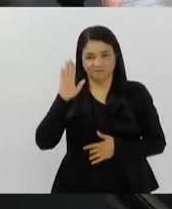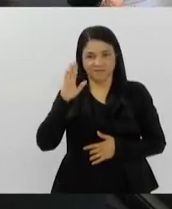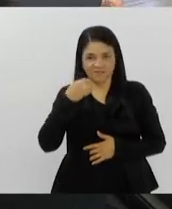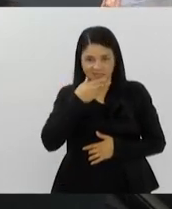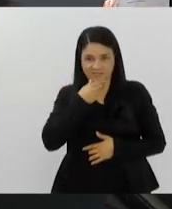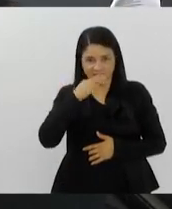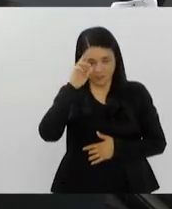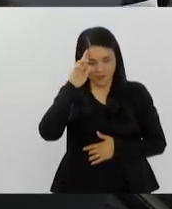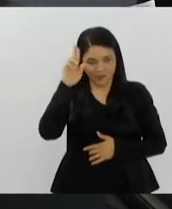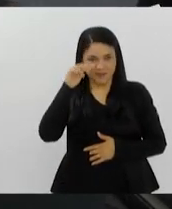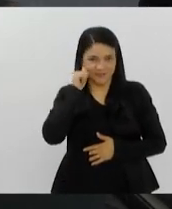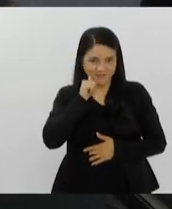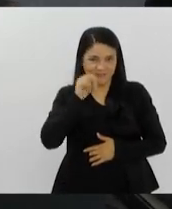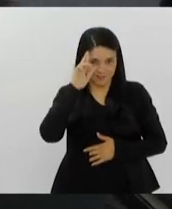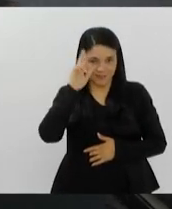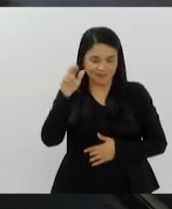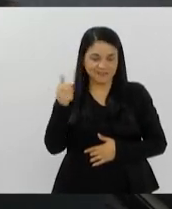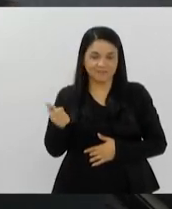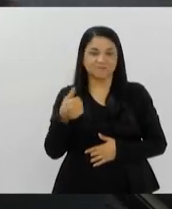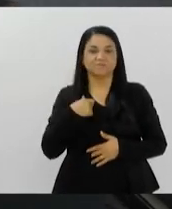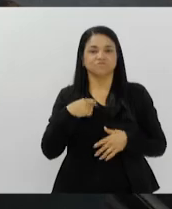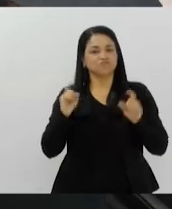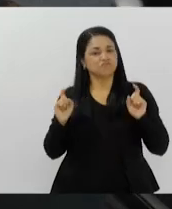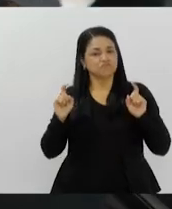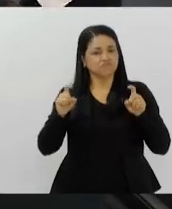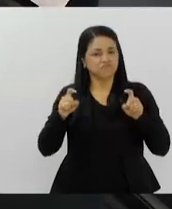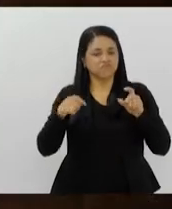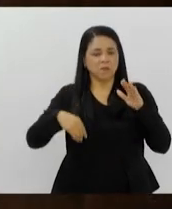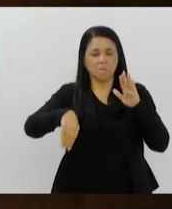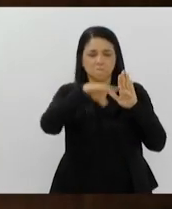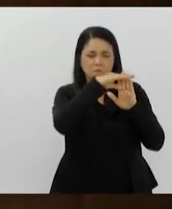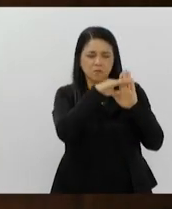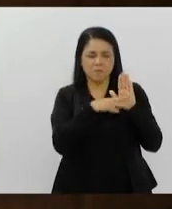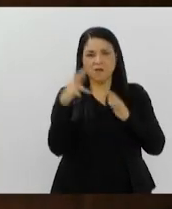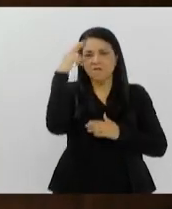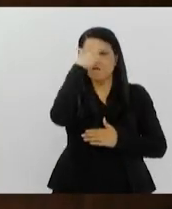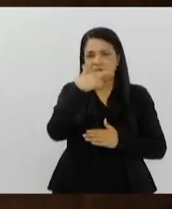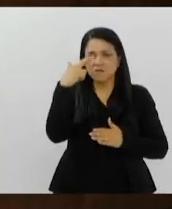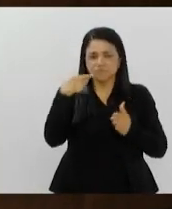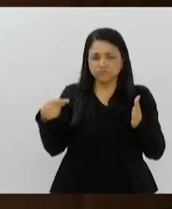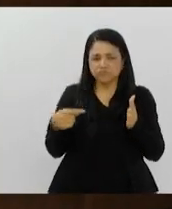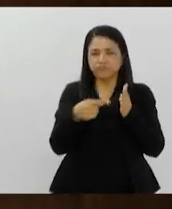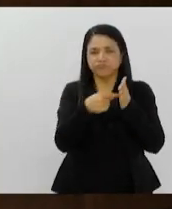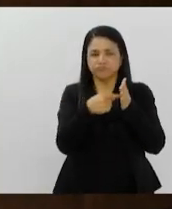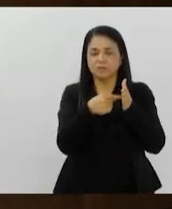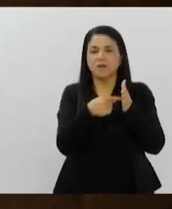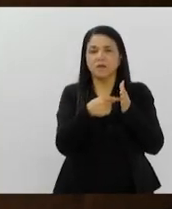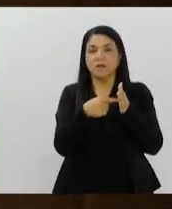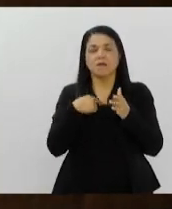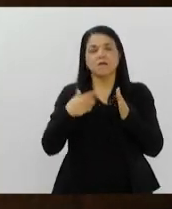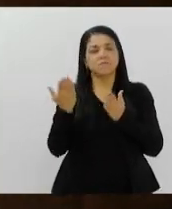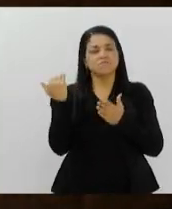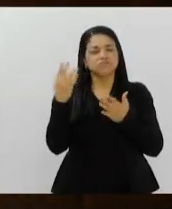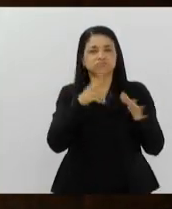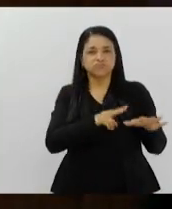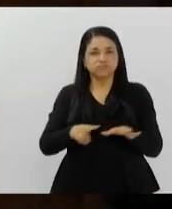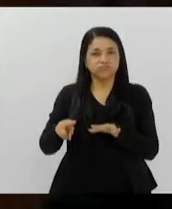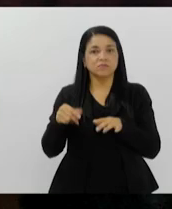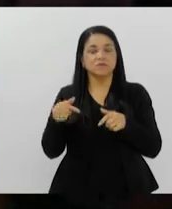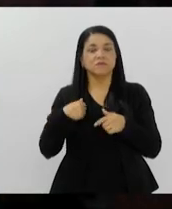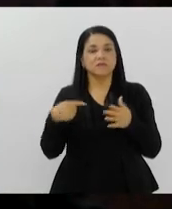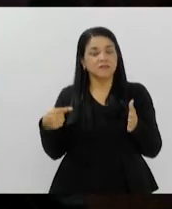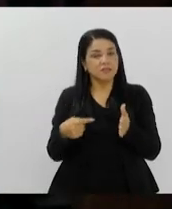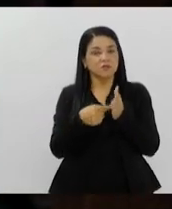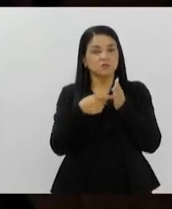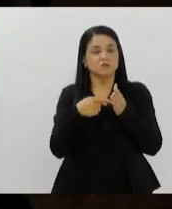obrigado. Presidente, nosso mandato sempre pautado pelas fiscalizações e denúncias. Há poucos dias atrás, eu trouxe uma denúncia a